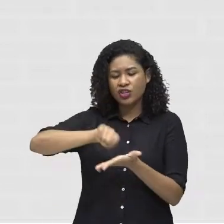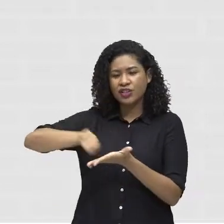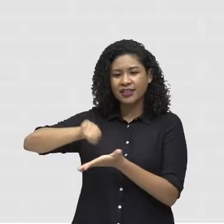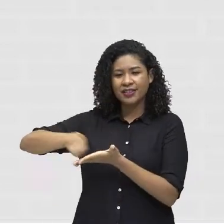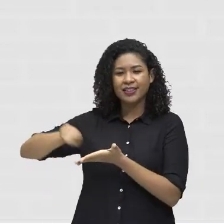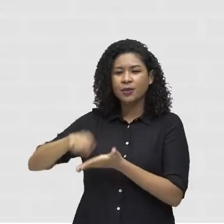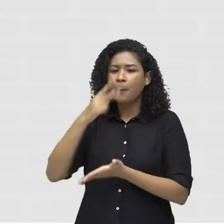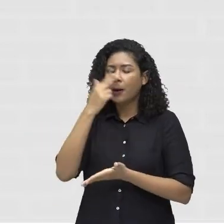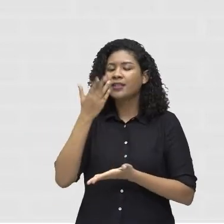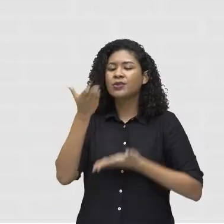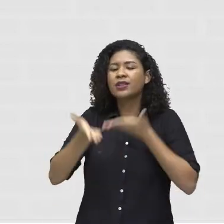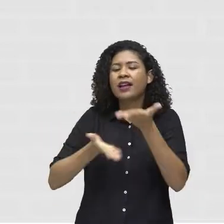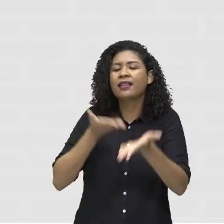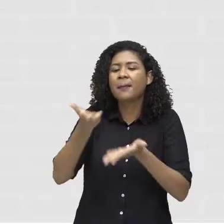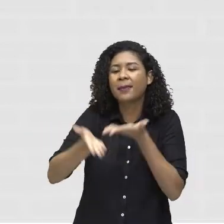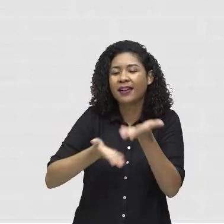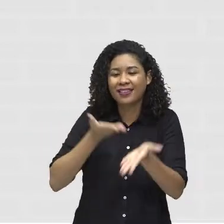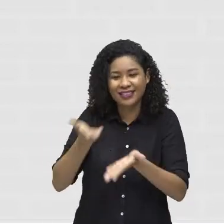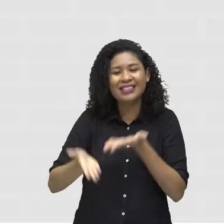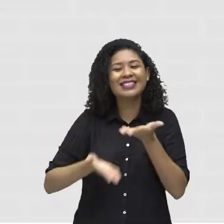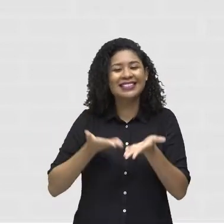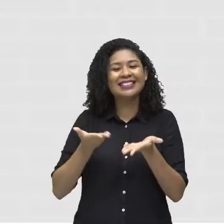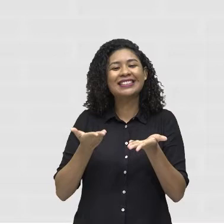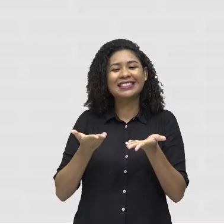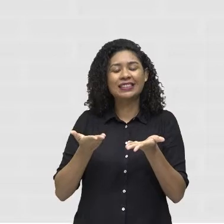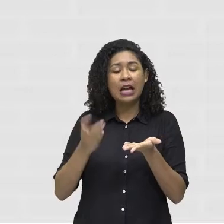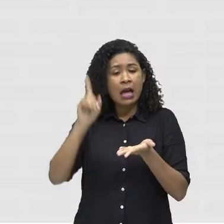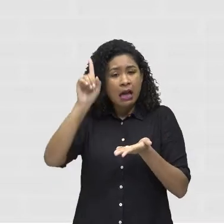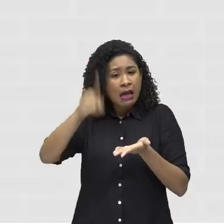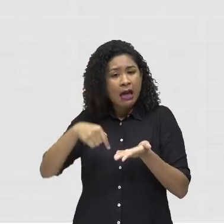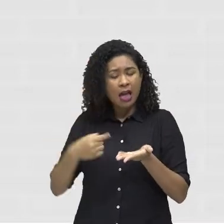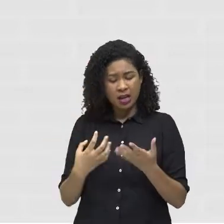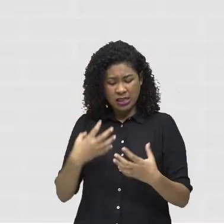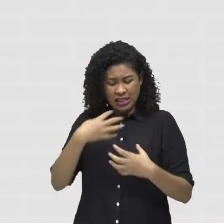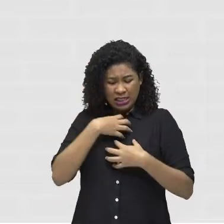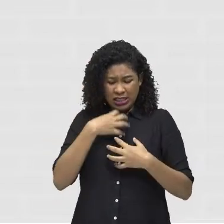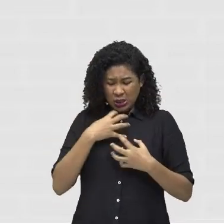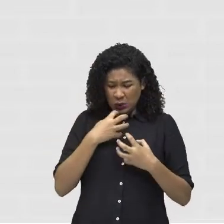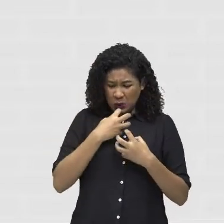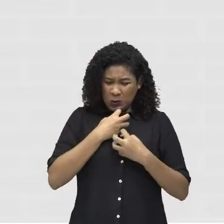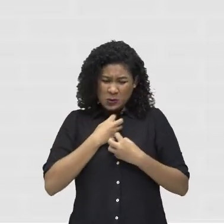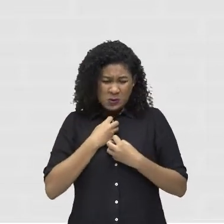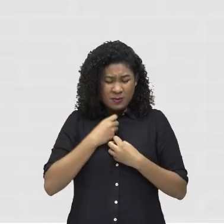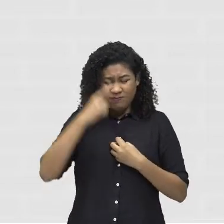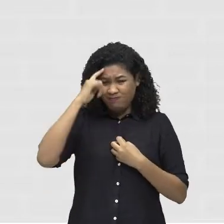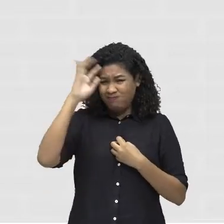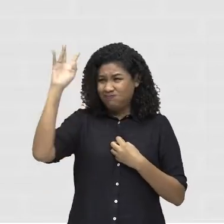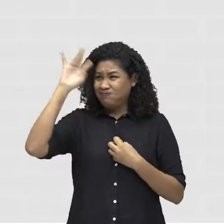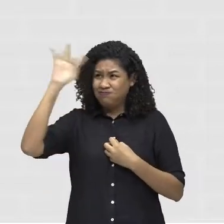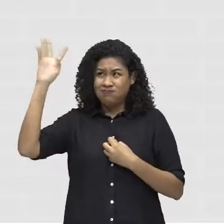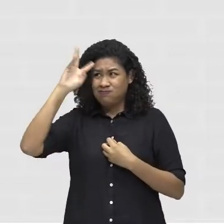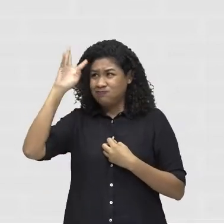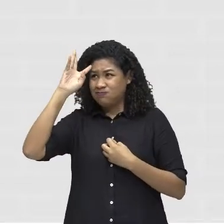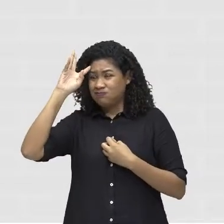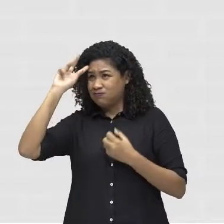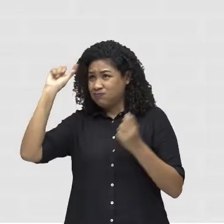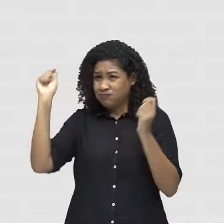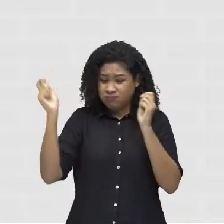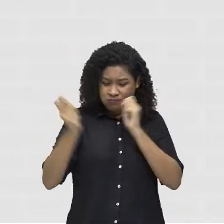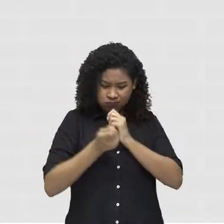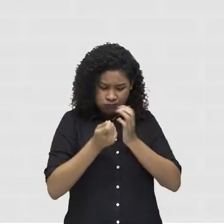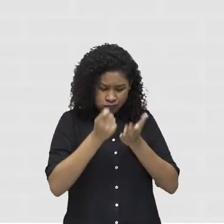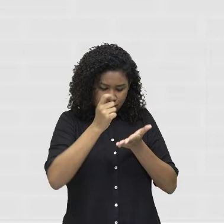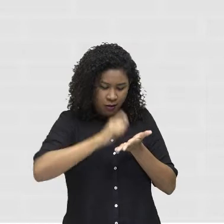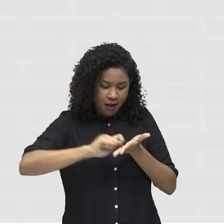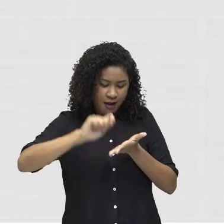escrita terapêutica é isso, você colocar para fora aquilo que você está sentindo mesmo. Você, através das palavras, através de um poema, é